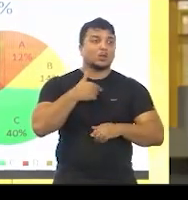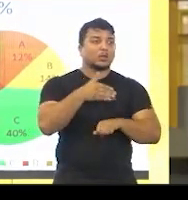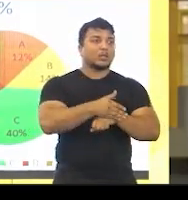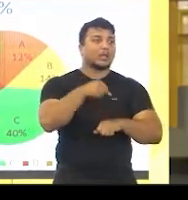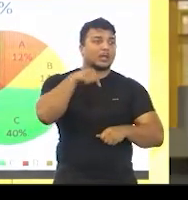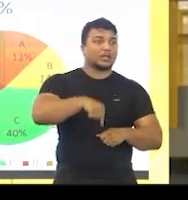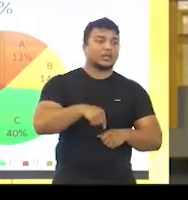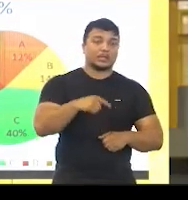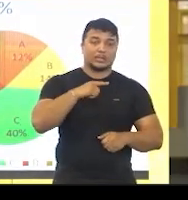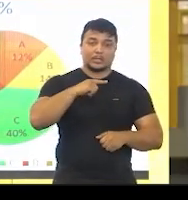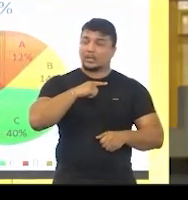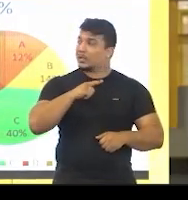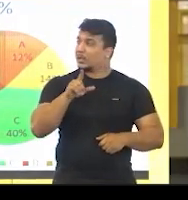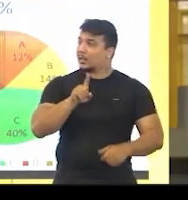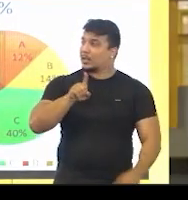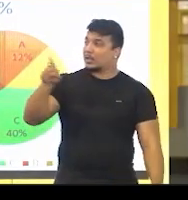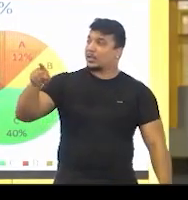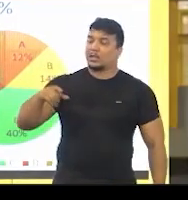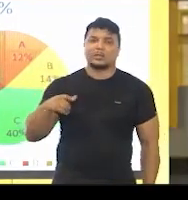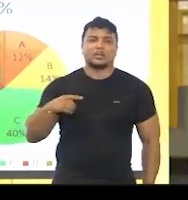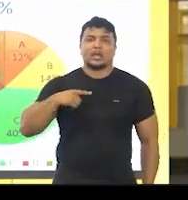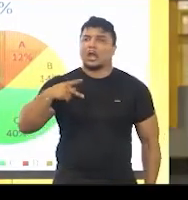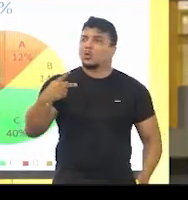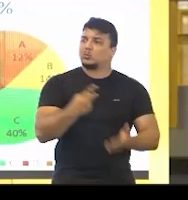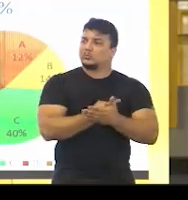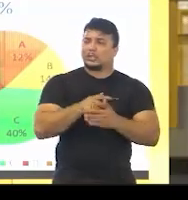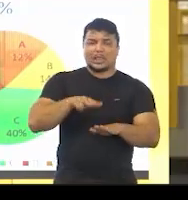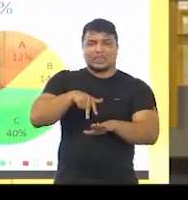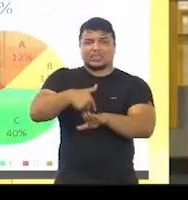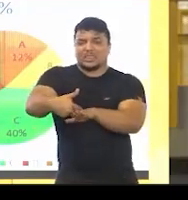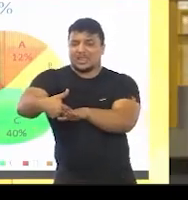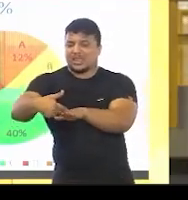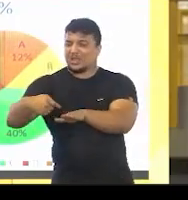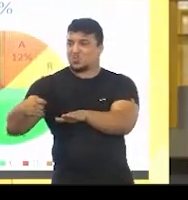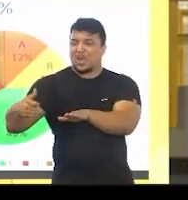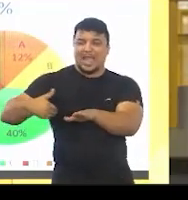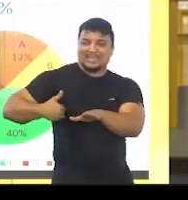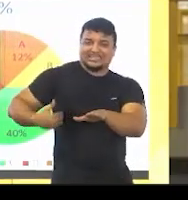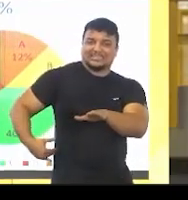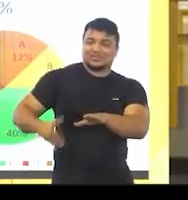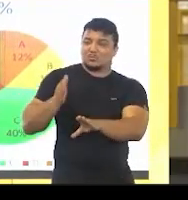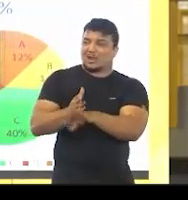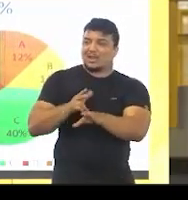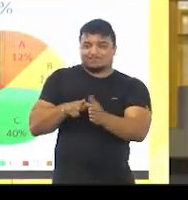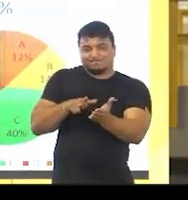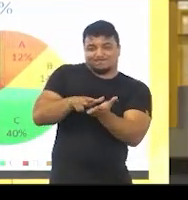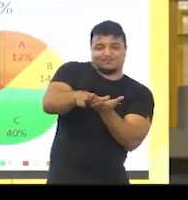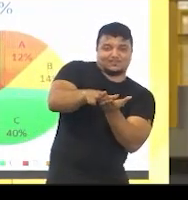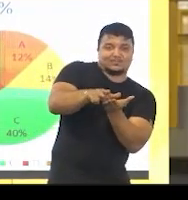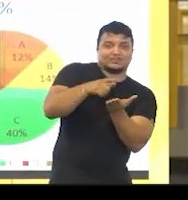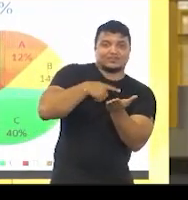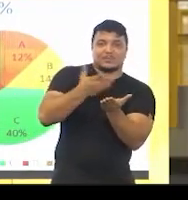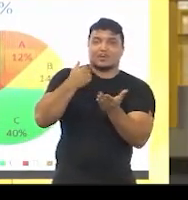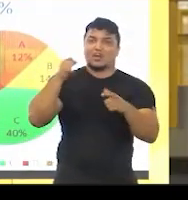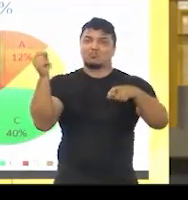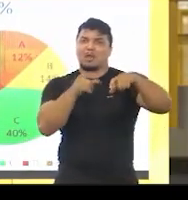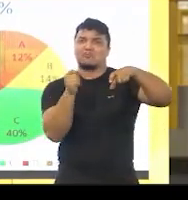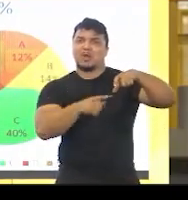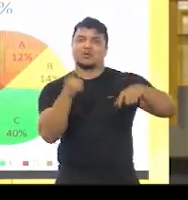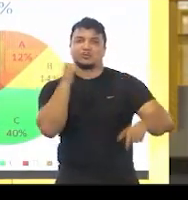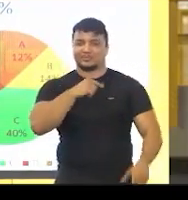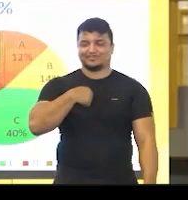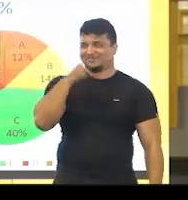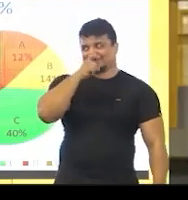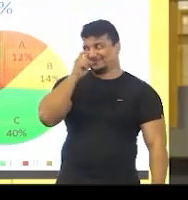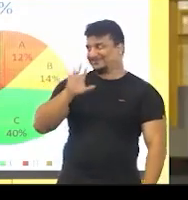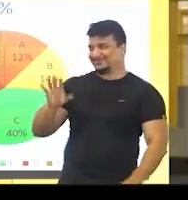aqui nessa lateral aqui eu me arranhei aqui os quartos todinho, porque eu dei um carrinho, tanto de gol que eu fiz aqui,